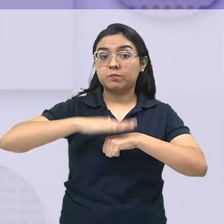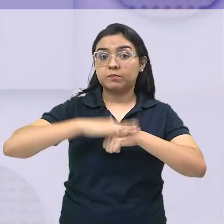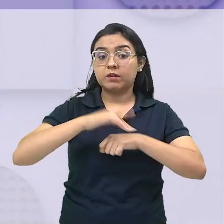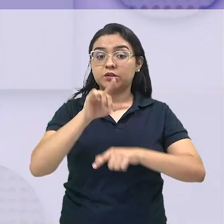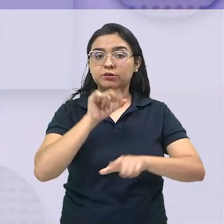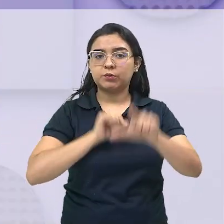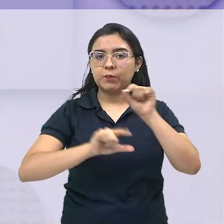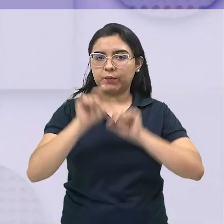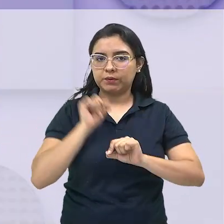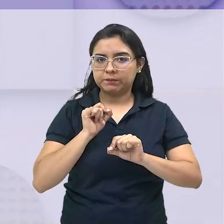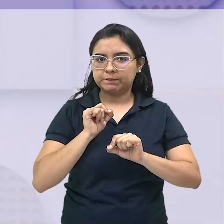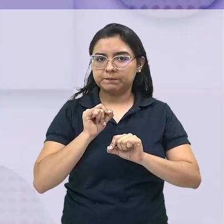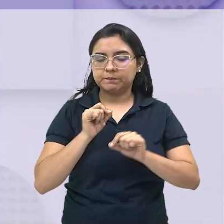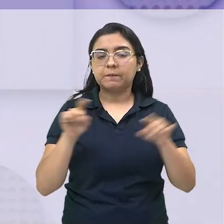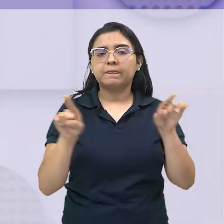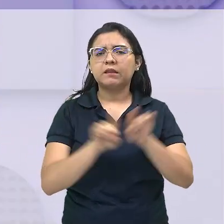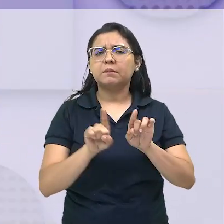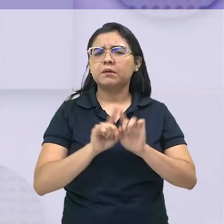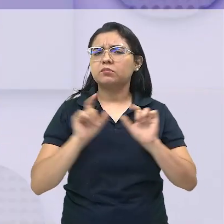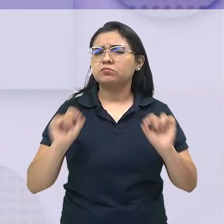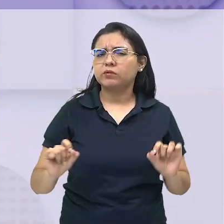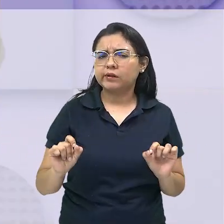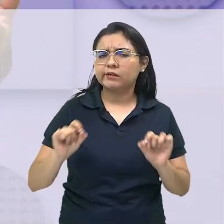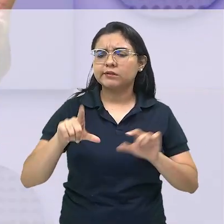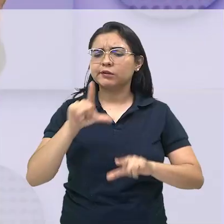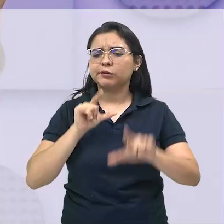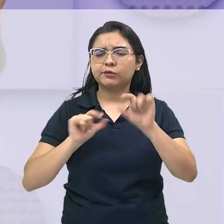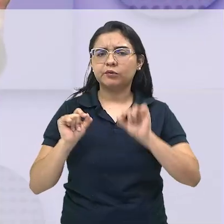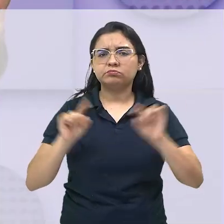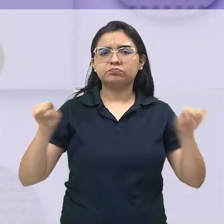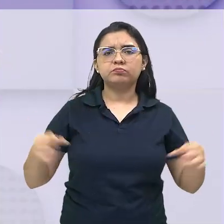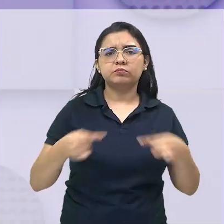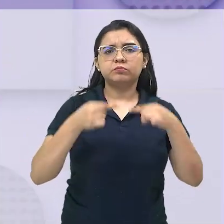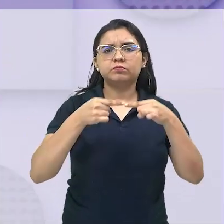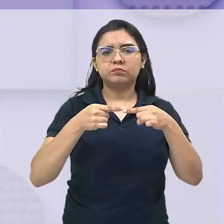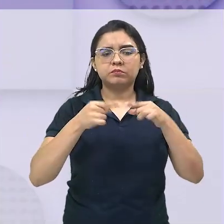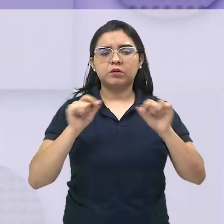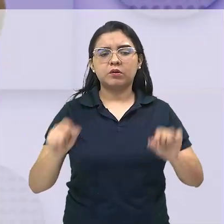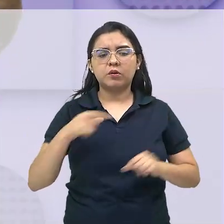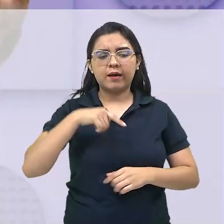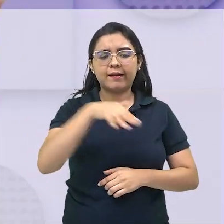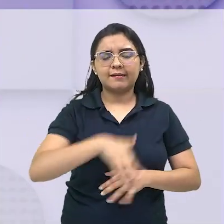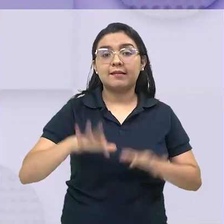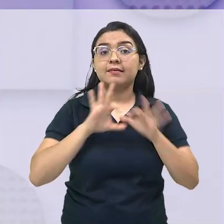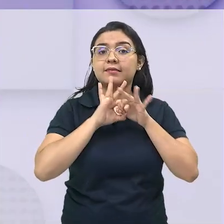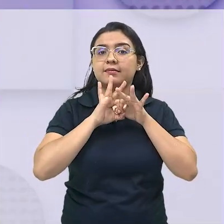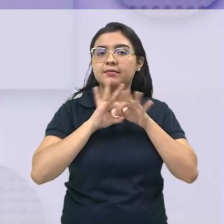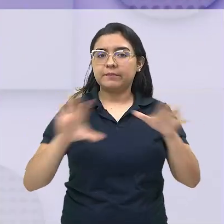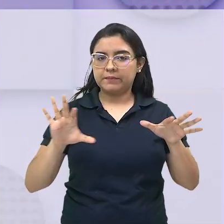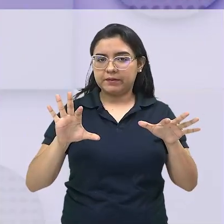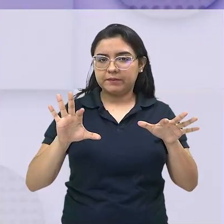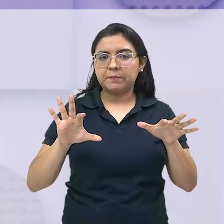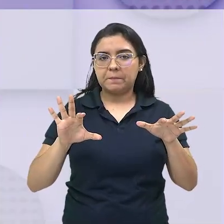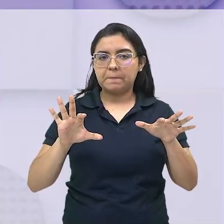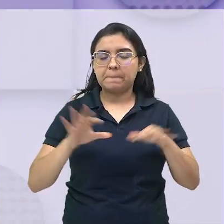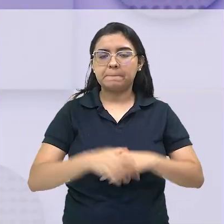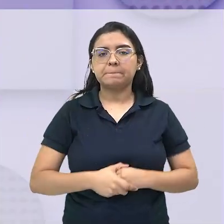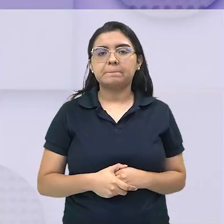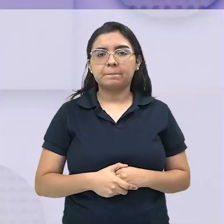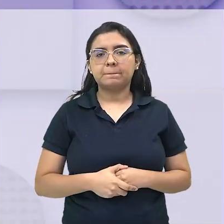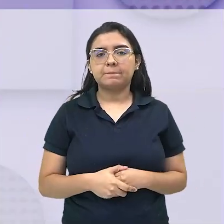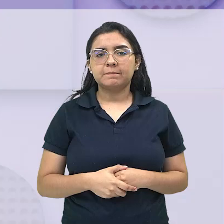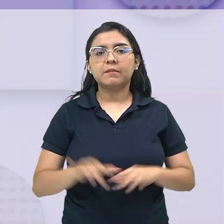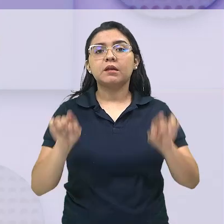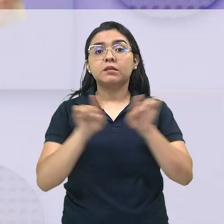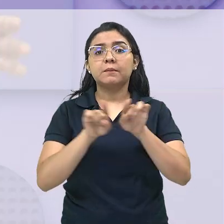escolhas? E o que essas escolhas têm a ver com o terreno da liberdade? E